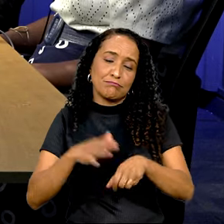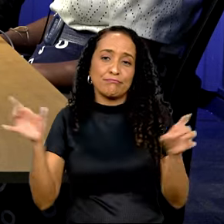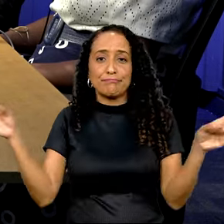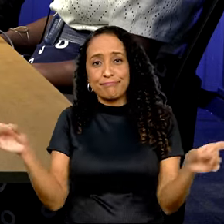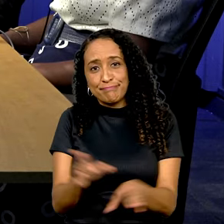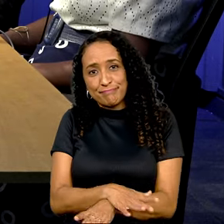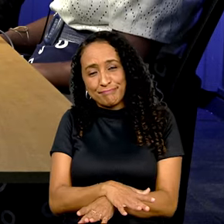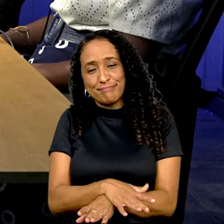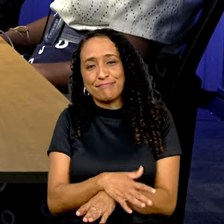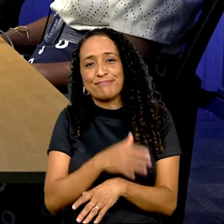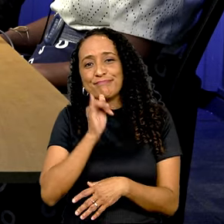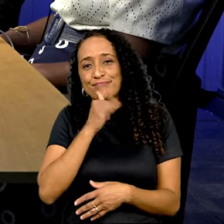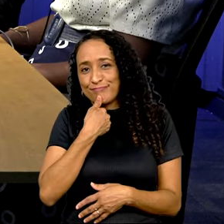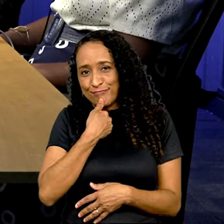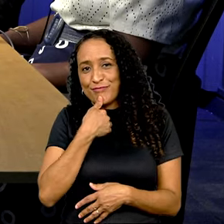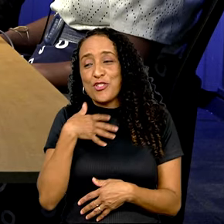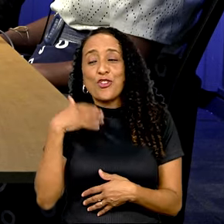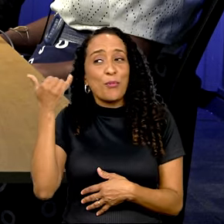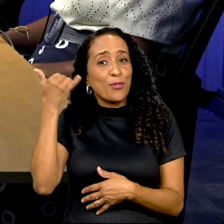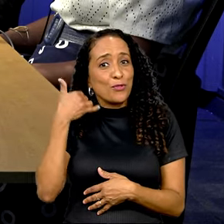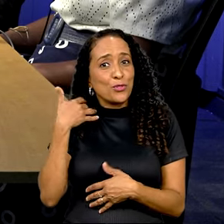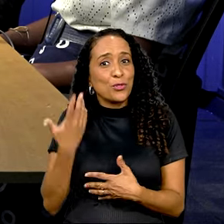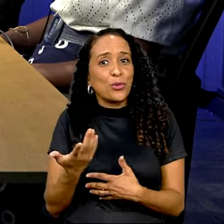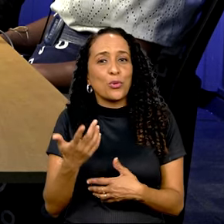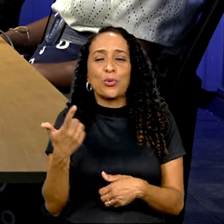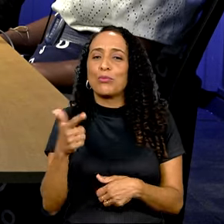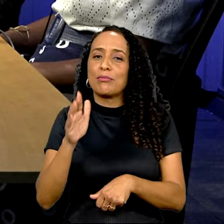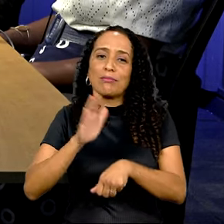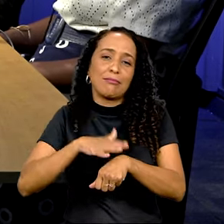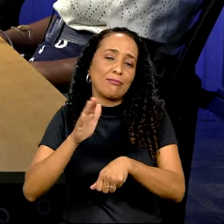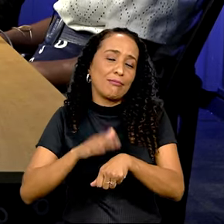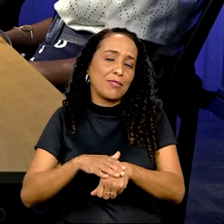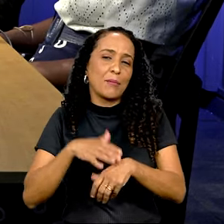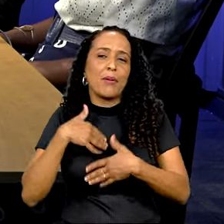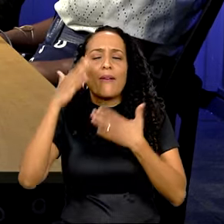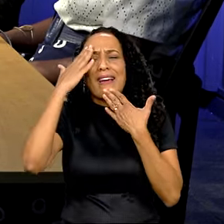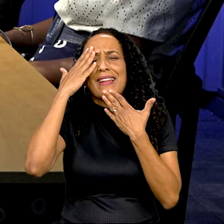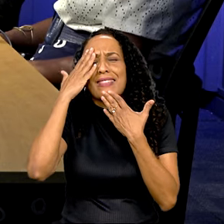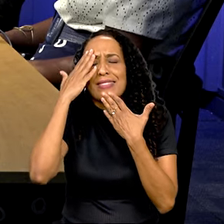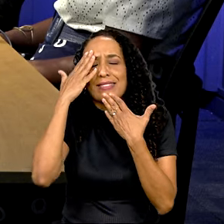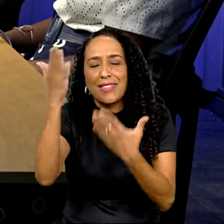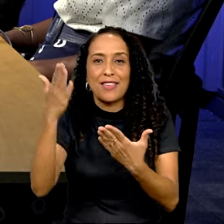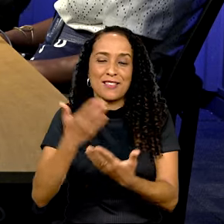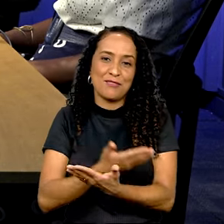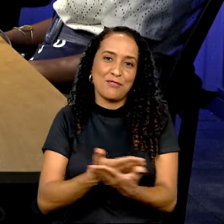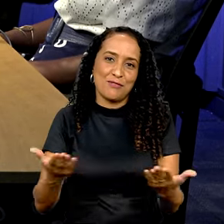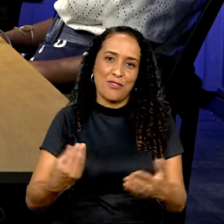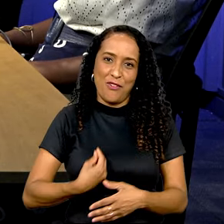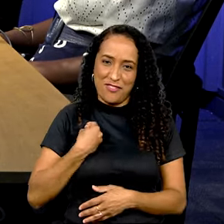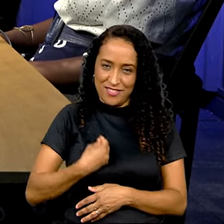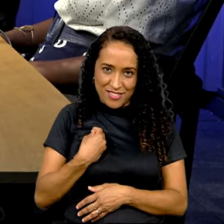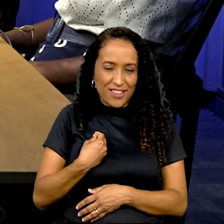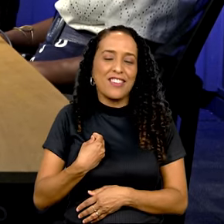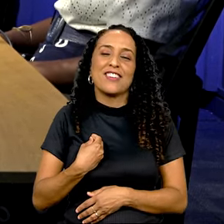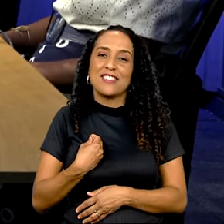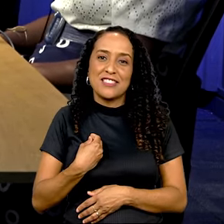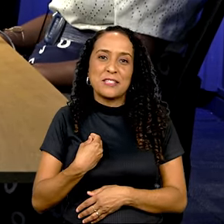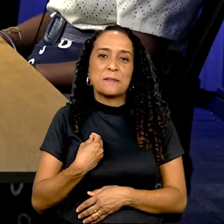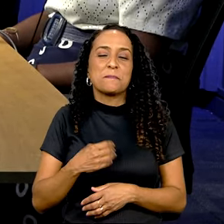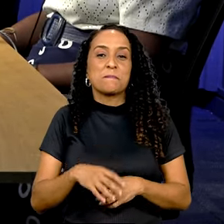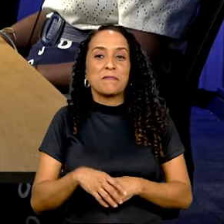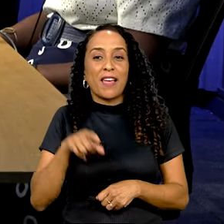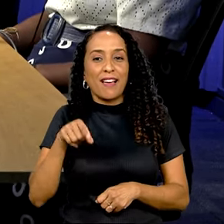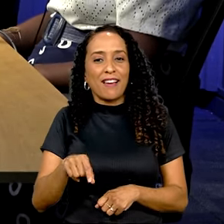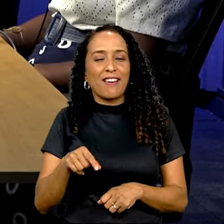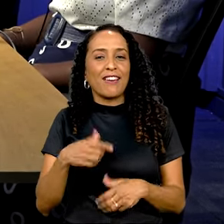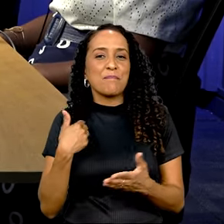nosso tempo acabou já me avisaram aqui que não temos mais tempo eu agradeço demais a presença